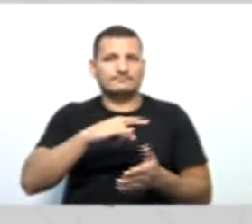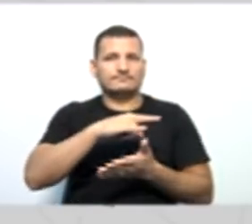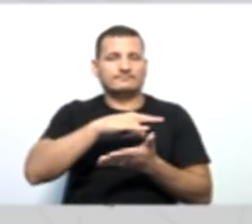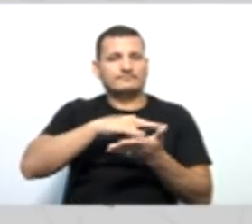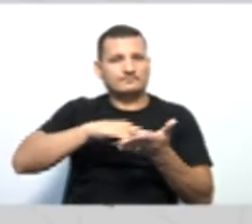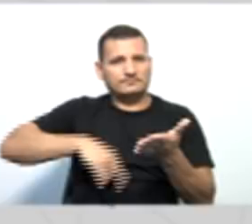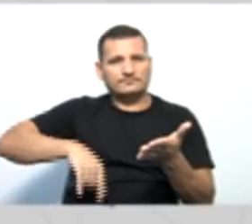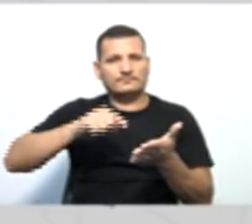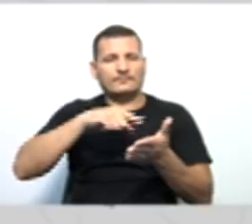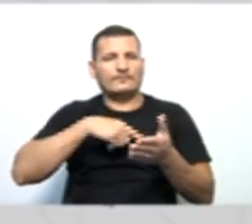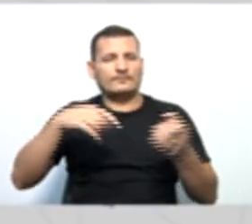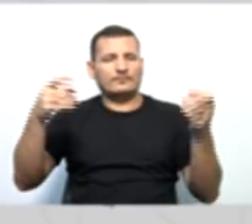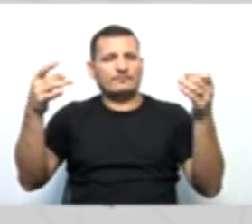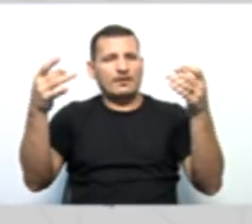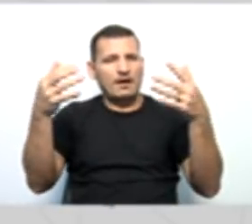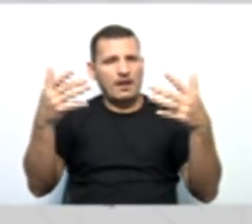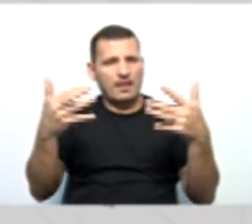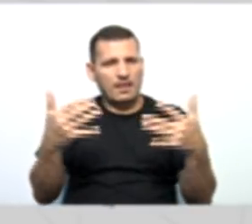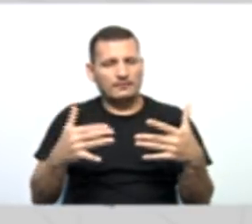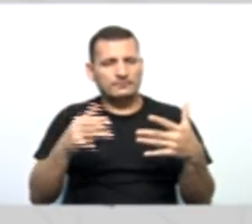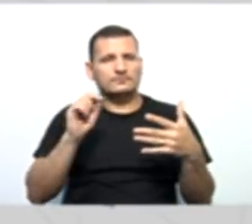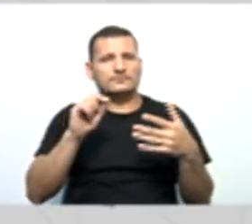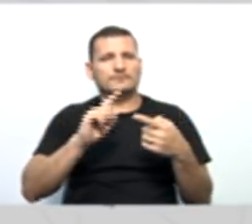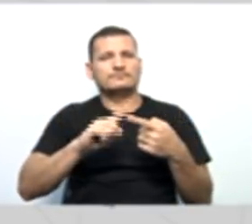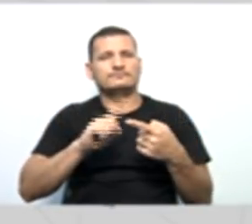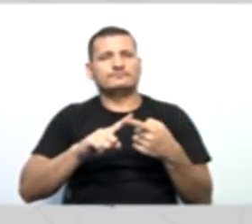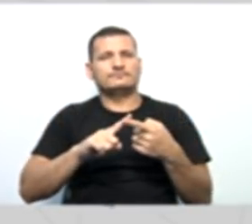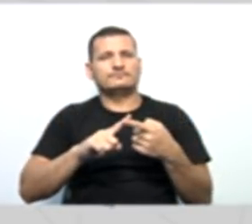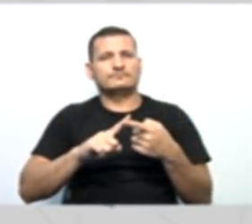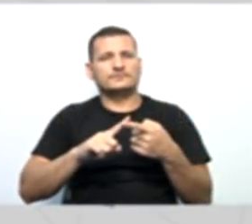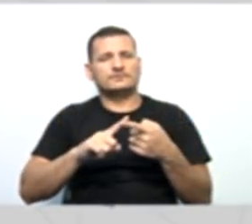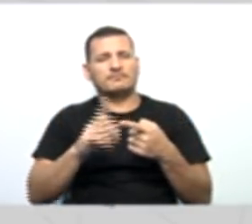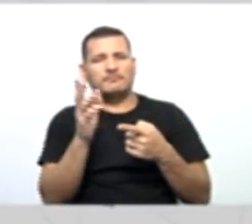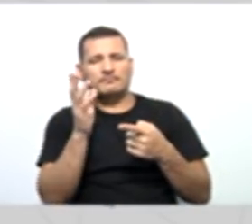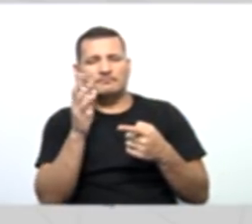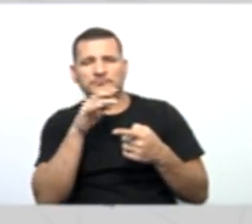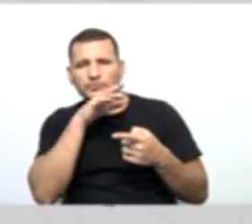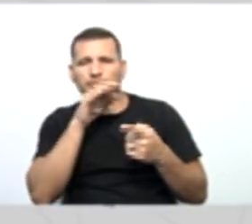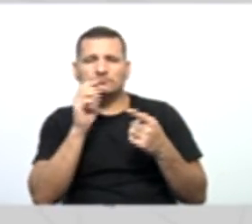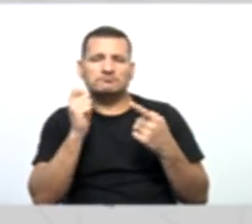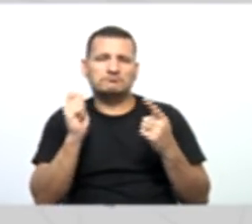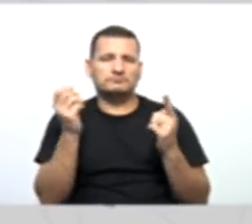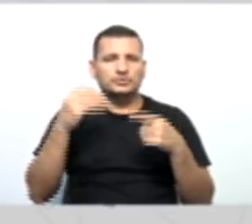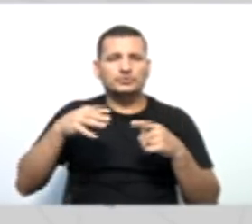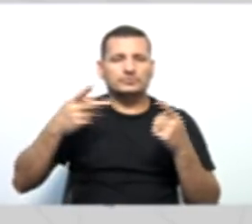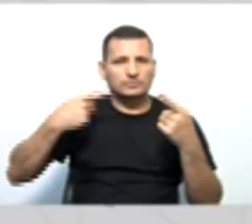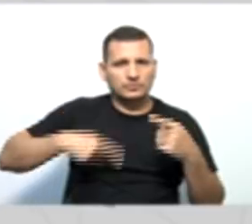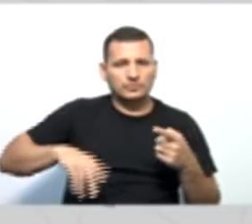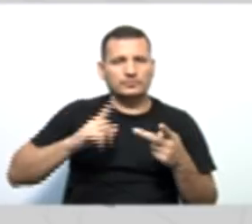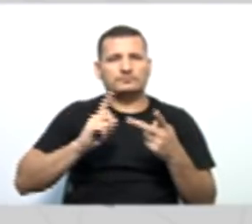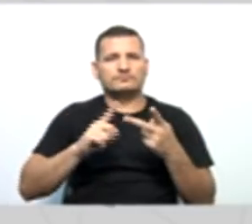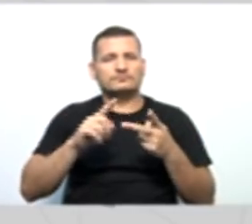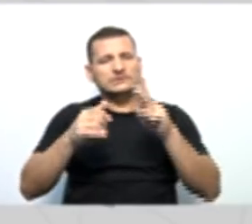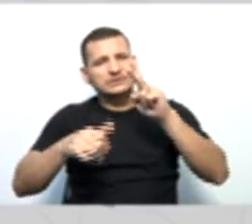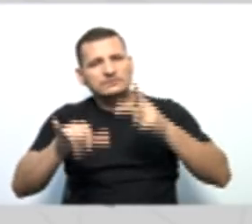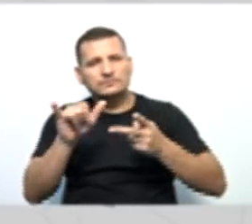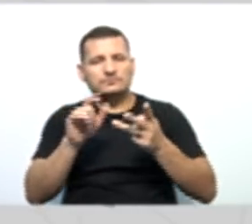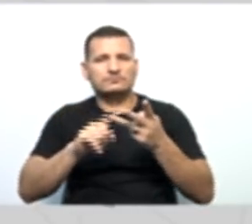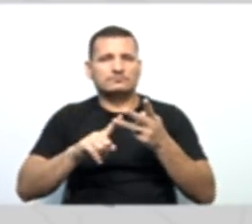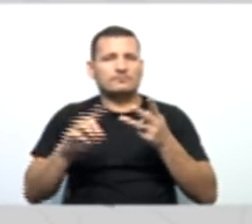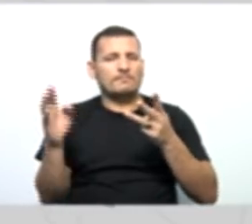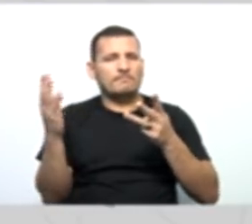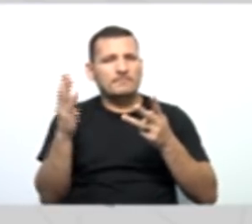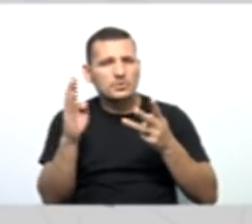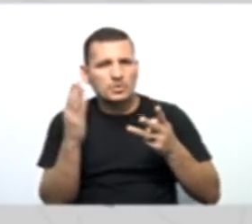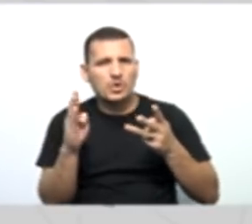que descreve os agentes físicos, biológicos e químicos de determinado ambiente no trabalho. Não é? Isso tem tudo a ver com